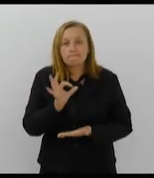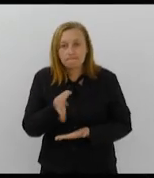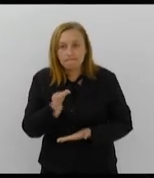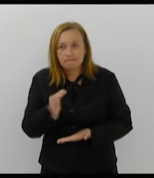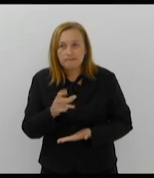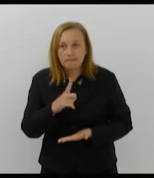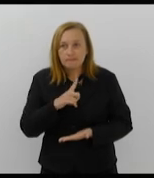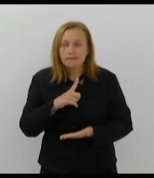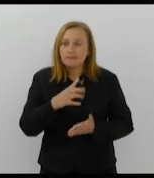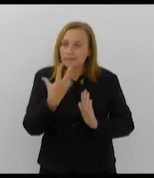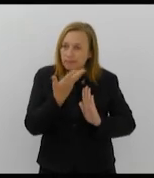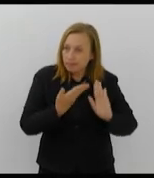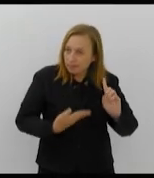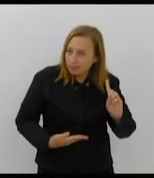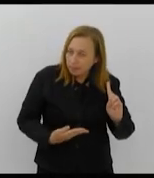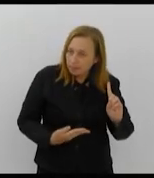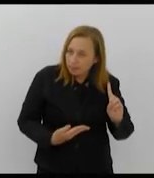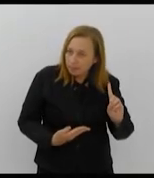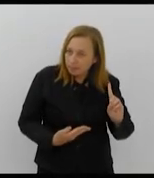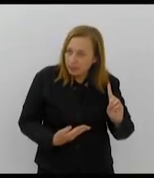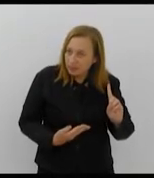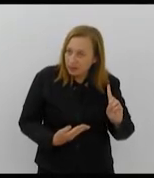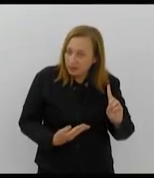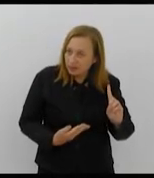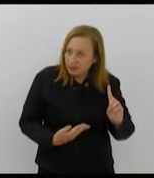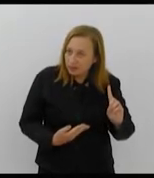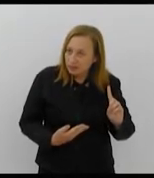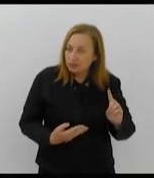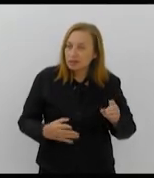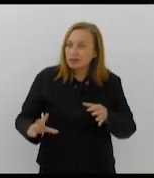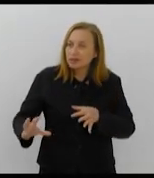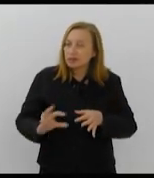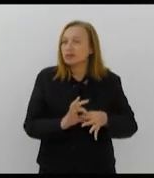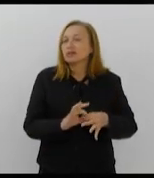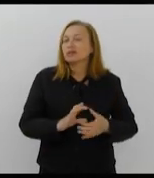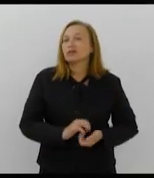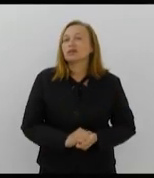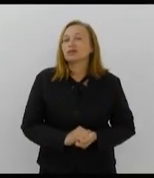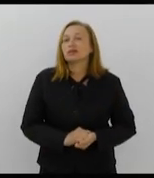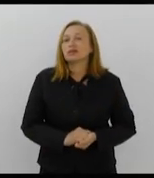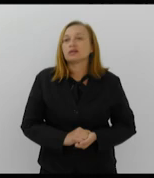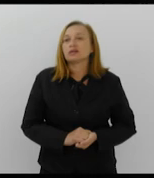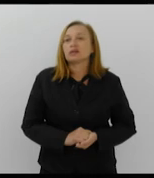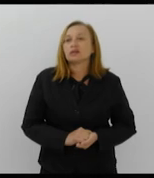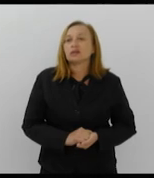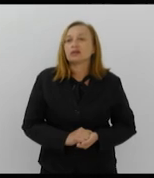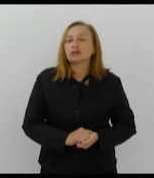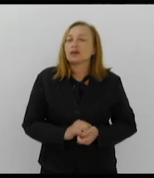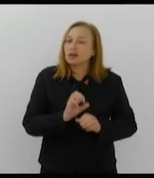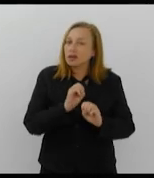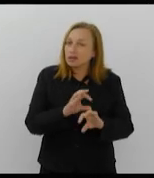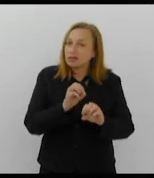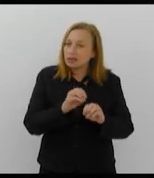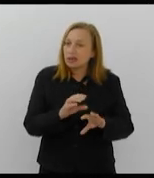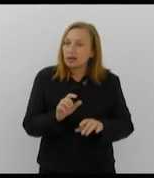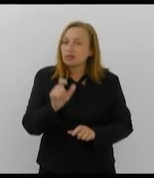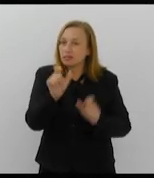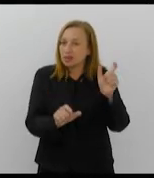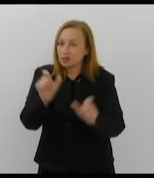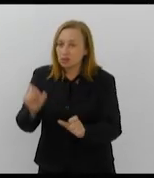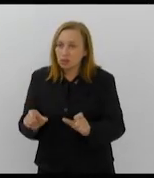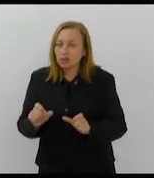essa homenagem veio desse meu engajamento, se deu em razão de eu querer educar pessoas de onde